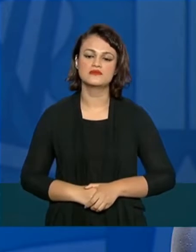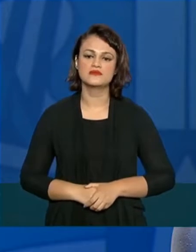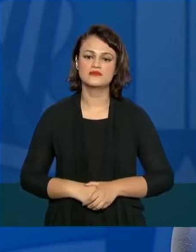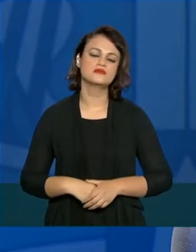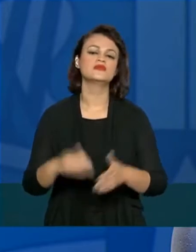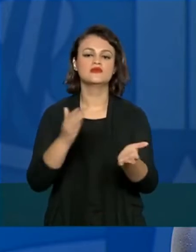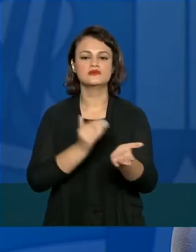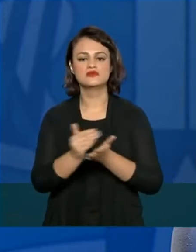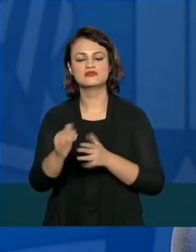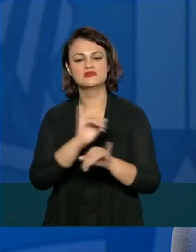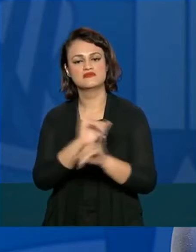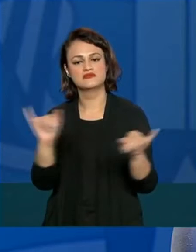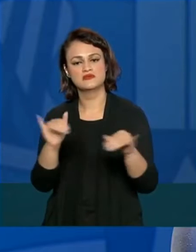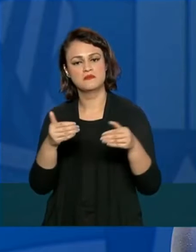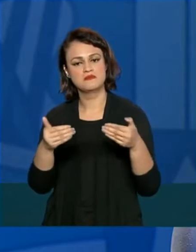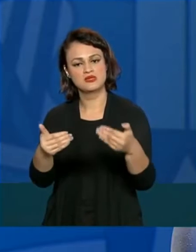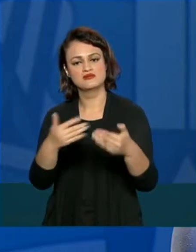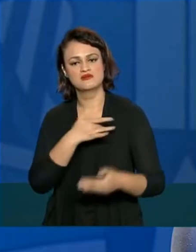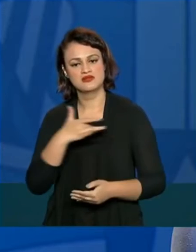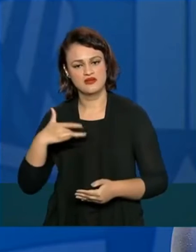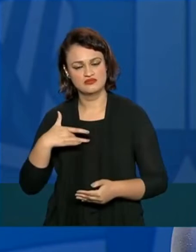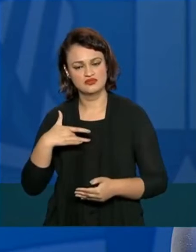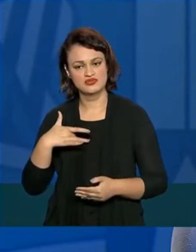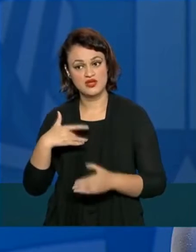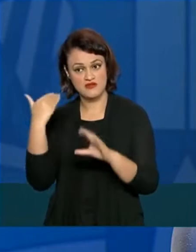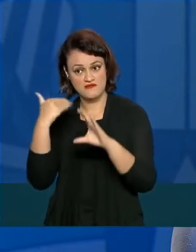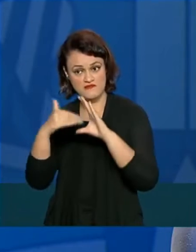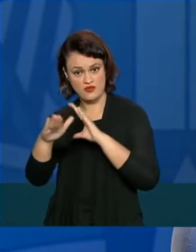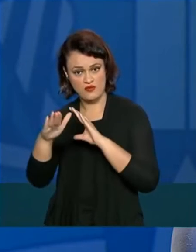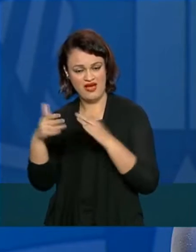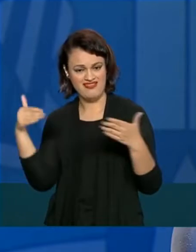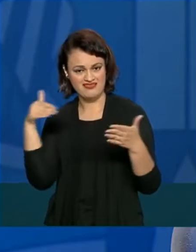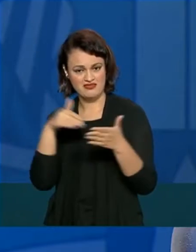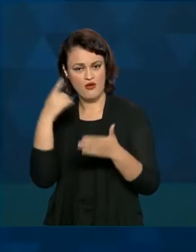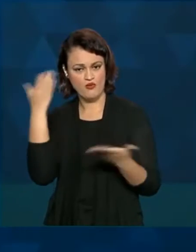Iniciamos também informando que o Ministério da Saúde entregou, até o dia de hoje,